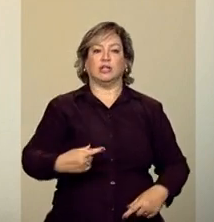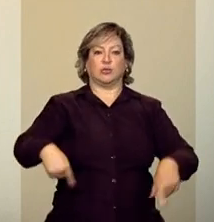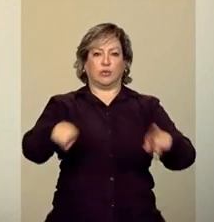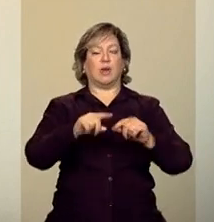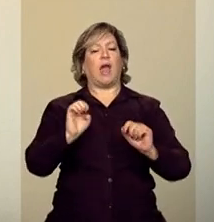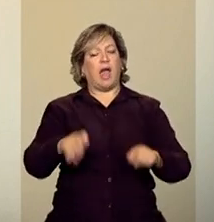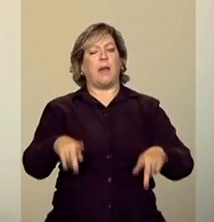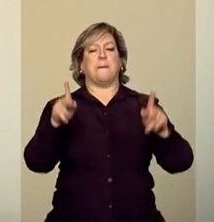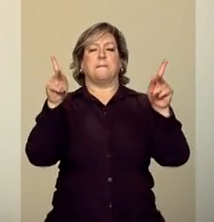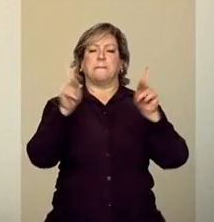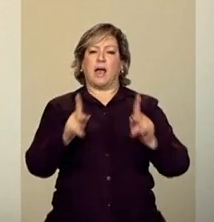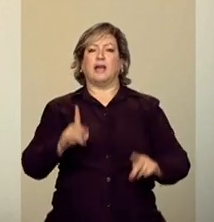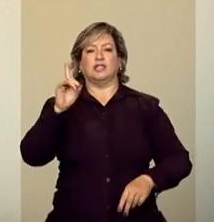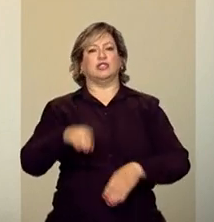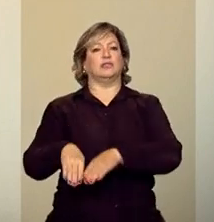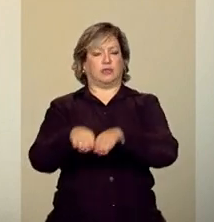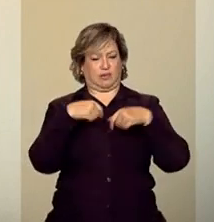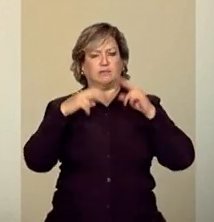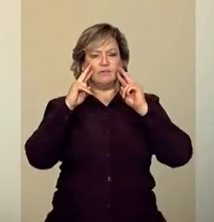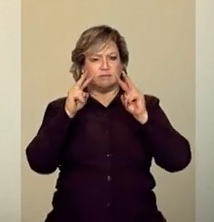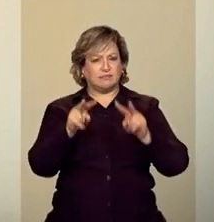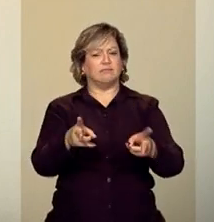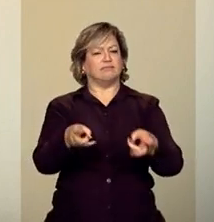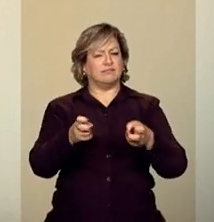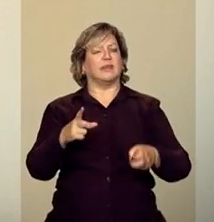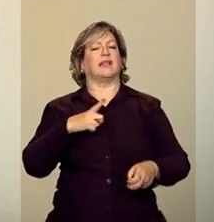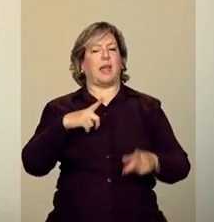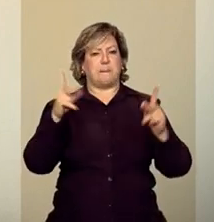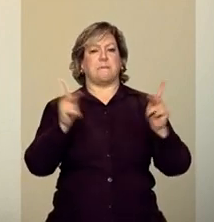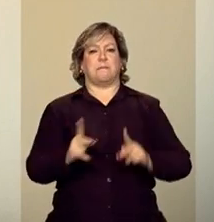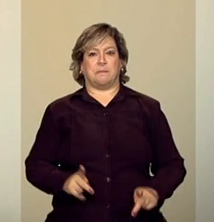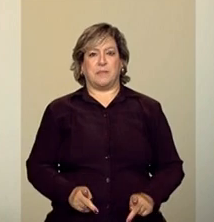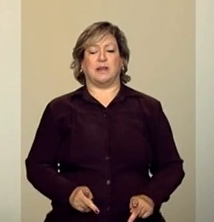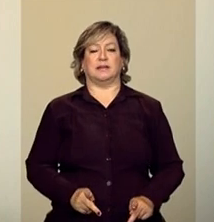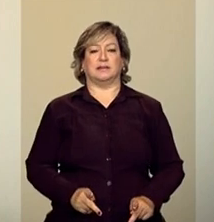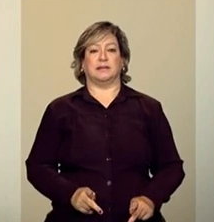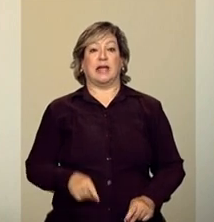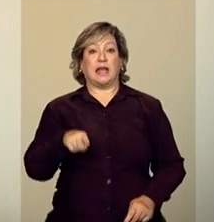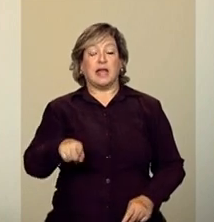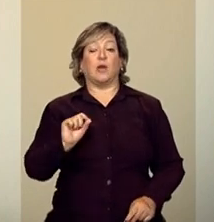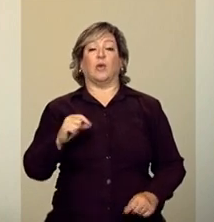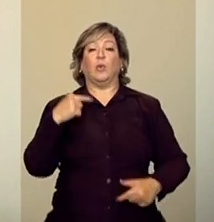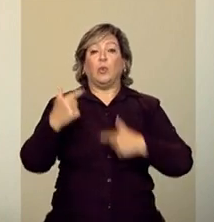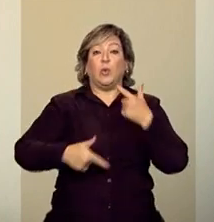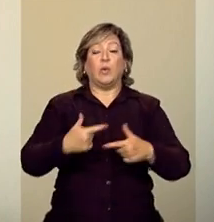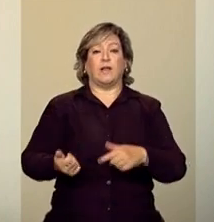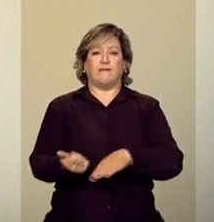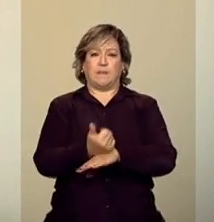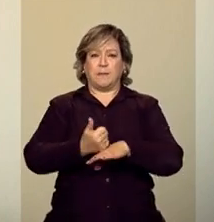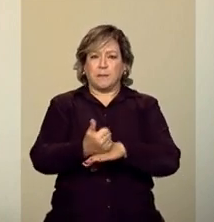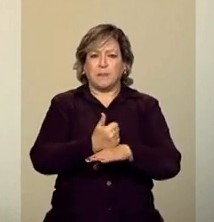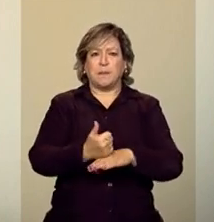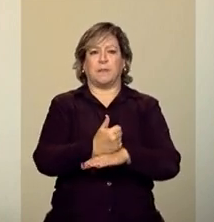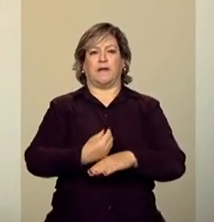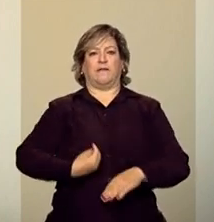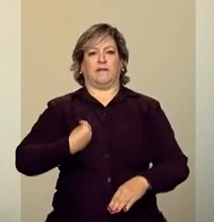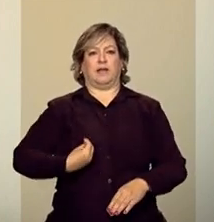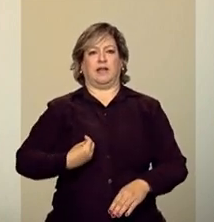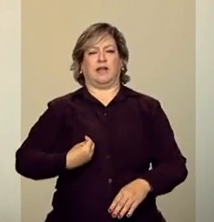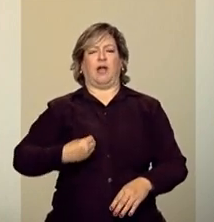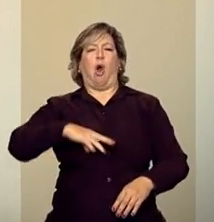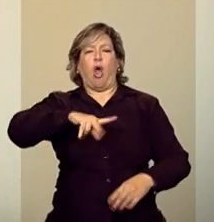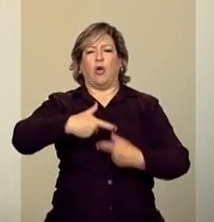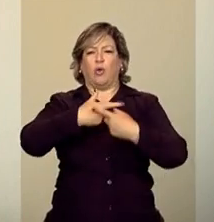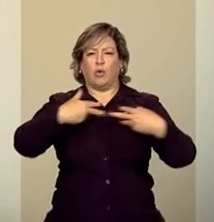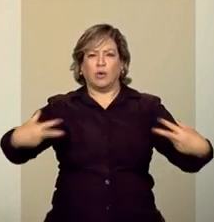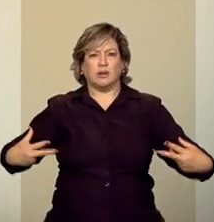é pacífica e democrática. Ela reivindica um combate sistemático à corrupção e ao desvio de